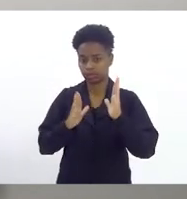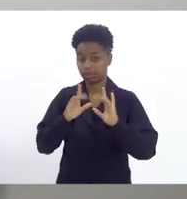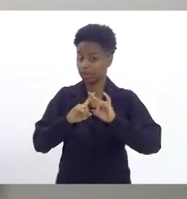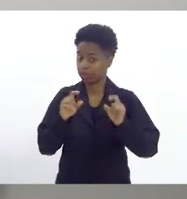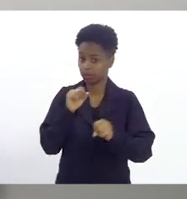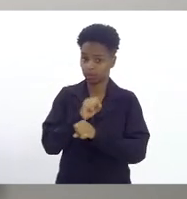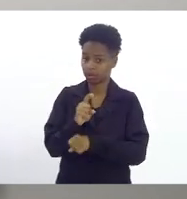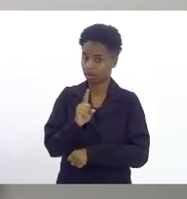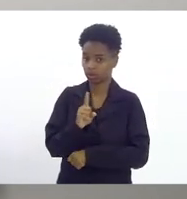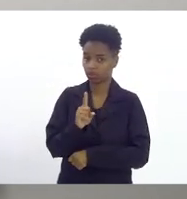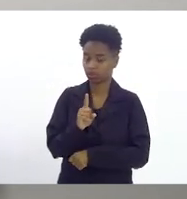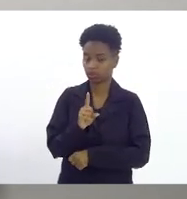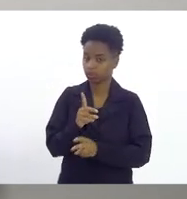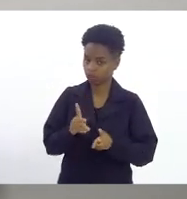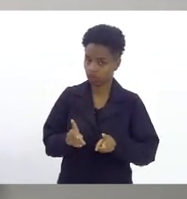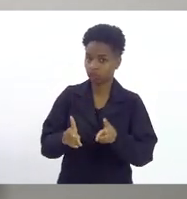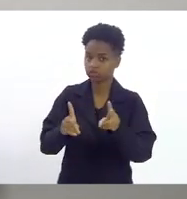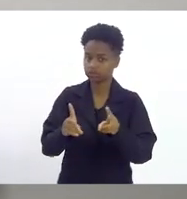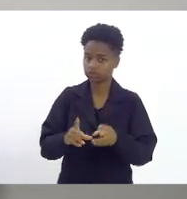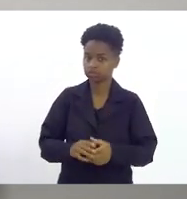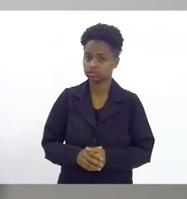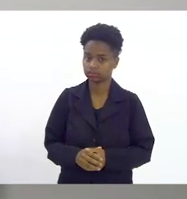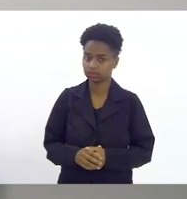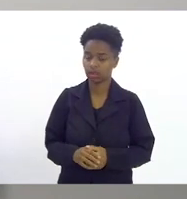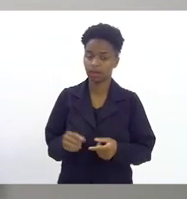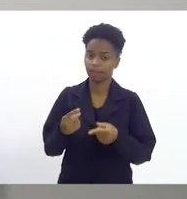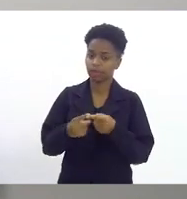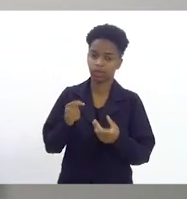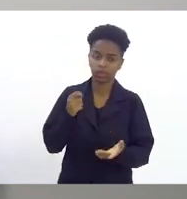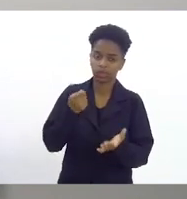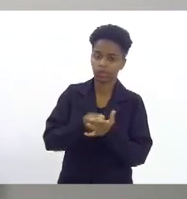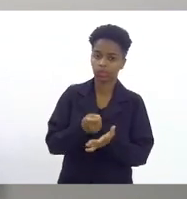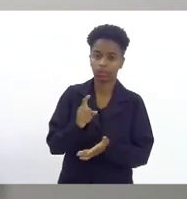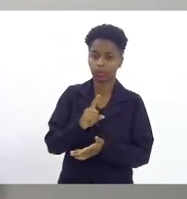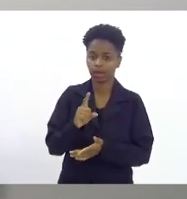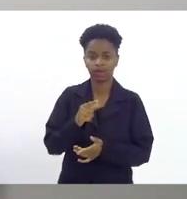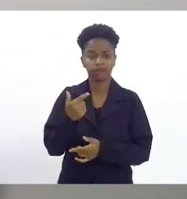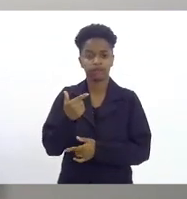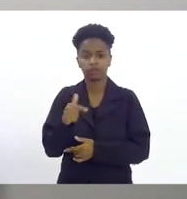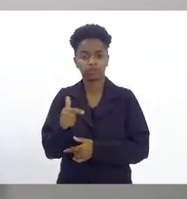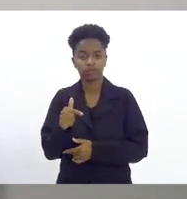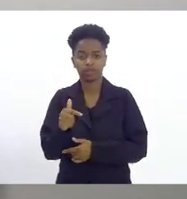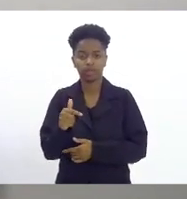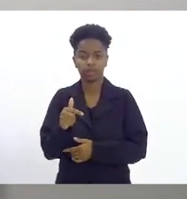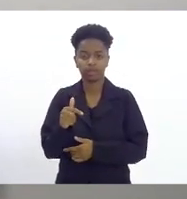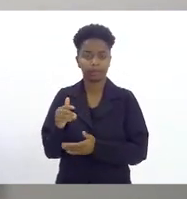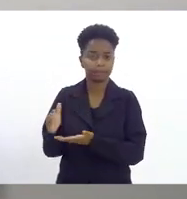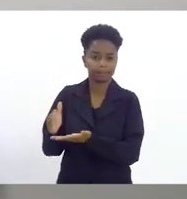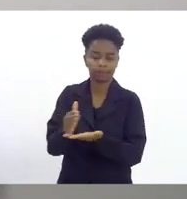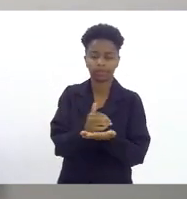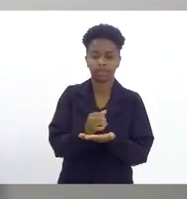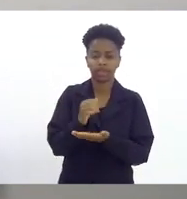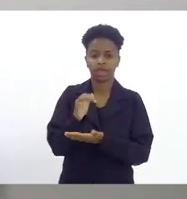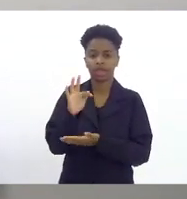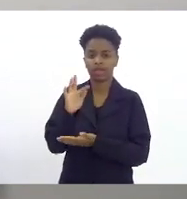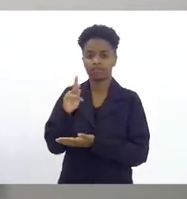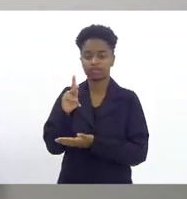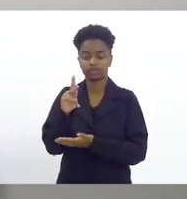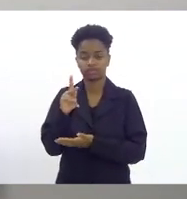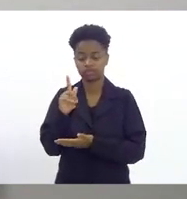pararam né não para não pagavam não recolheram o fundo de garantia e INSS